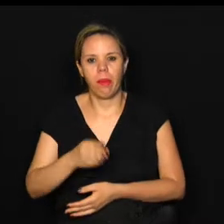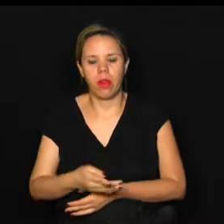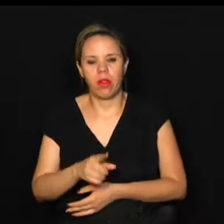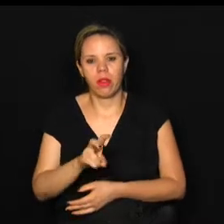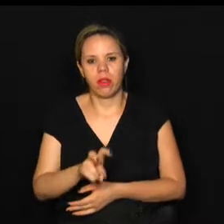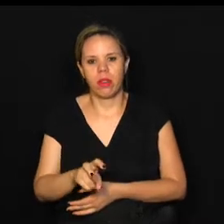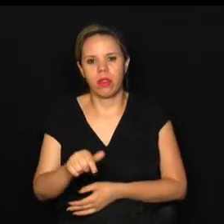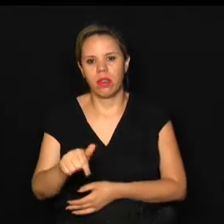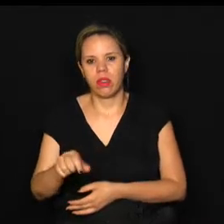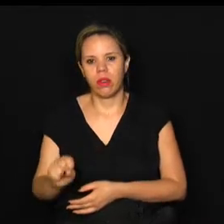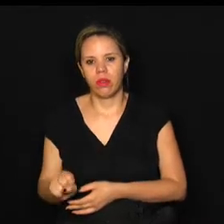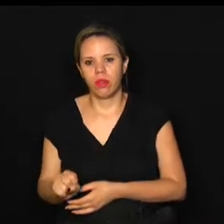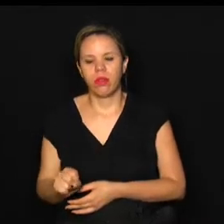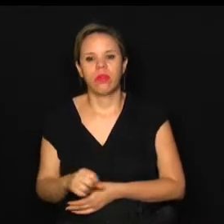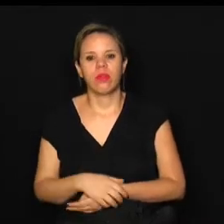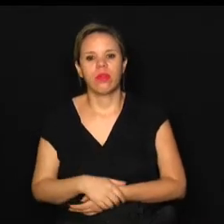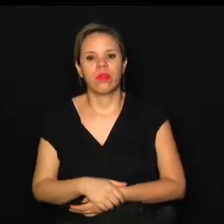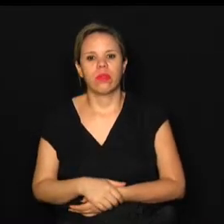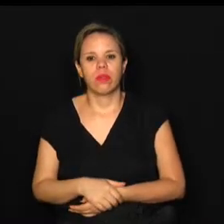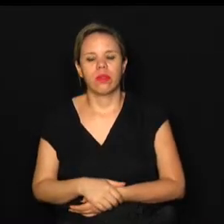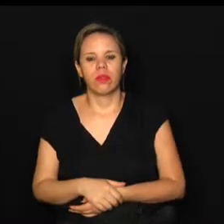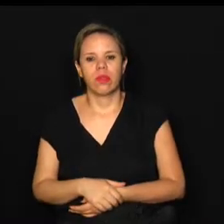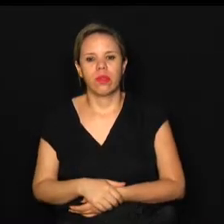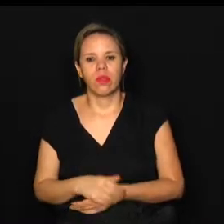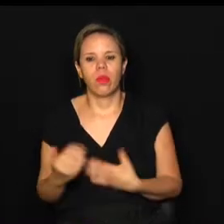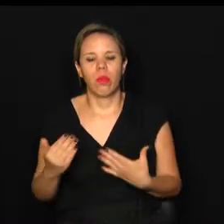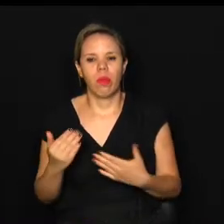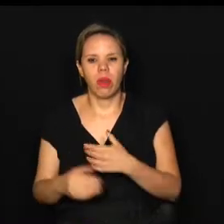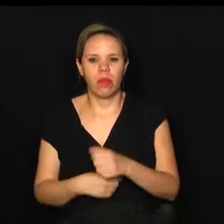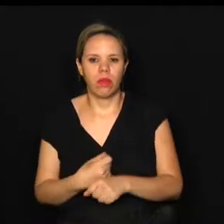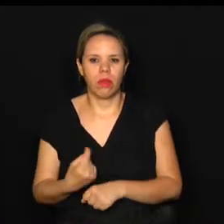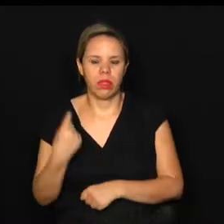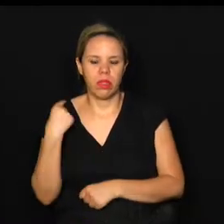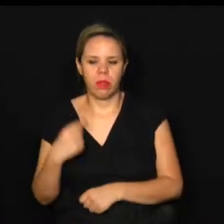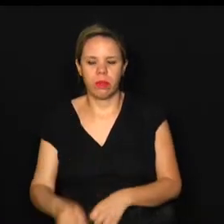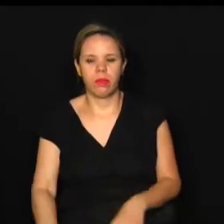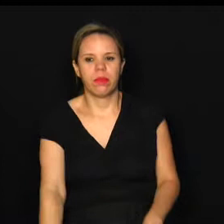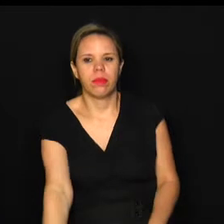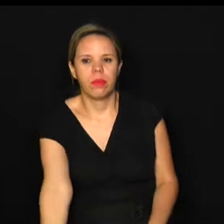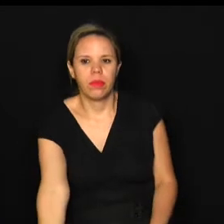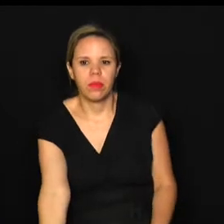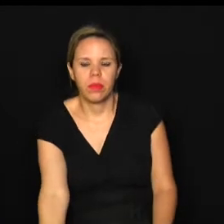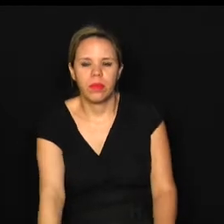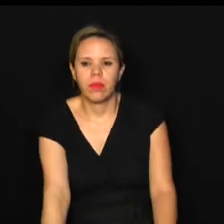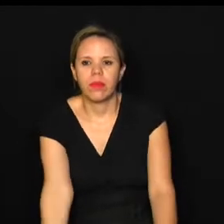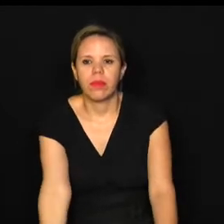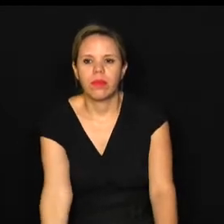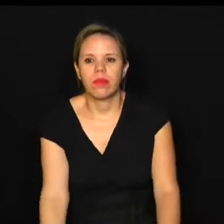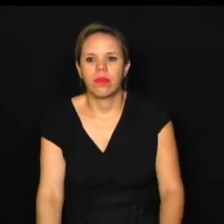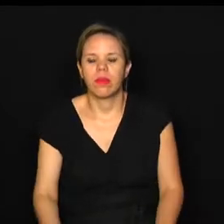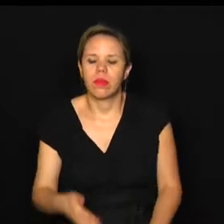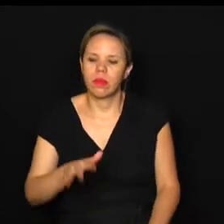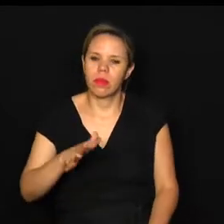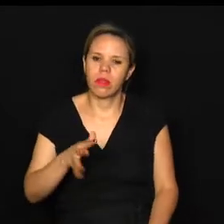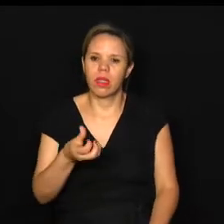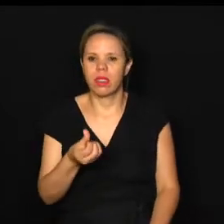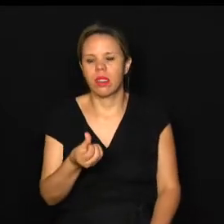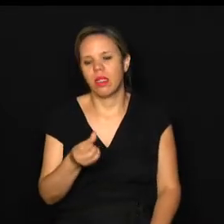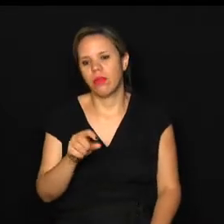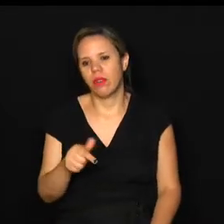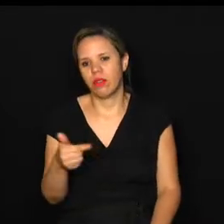1.676.800.000, contra 1.578.800.000 liquidado em 2019, que dá uma variação de